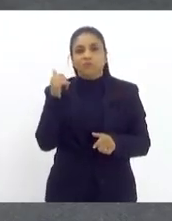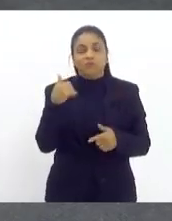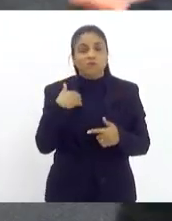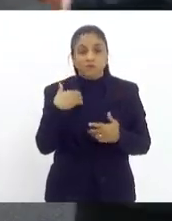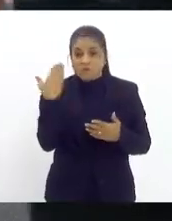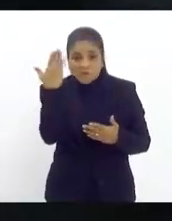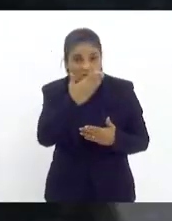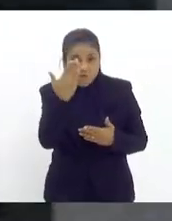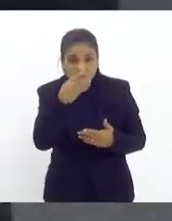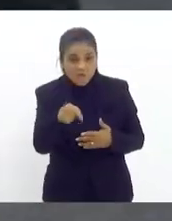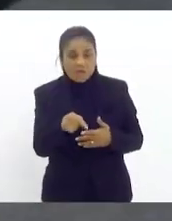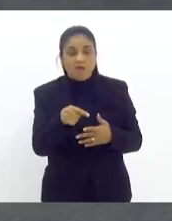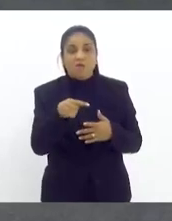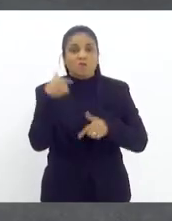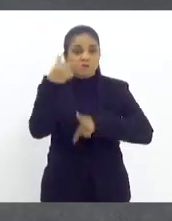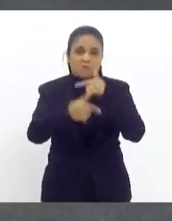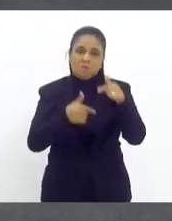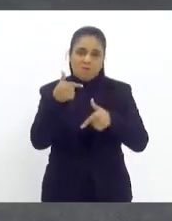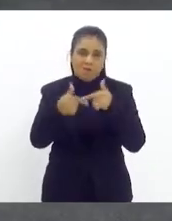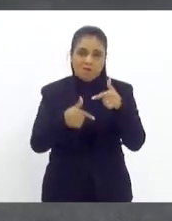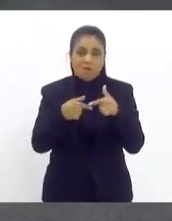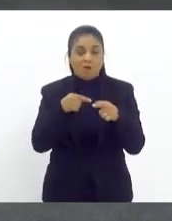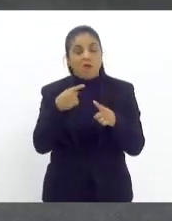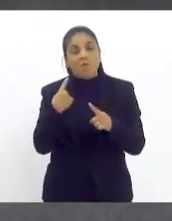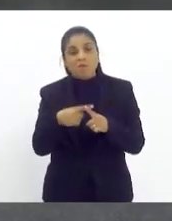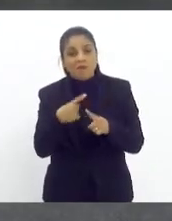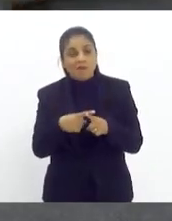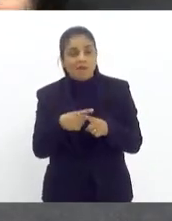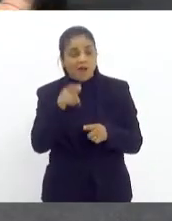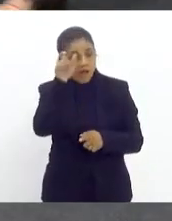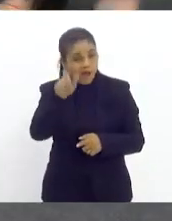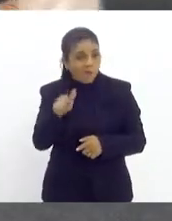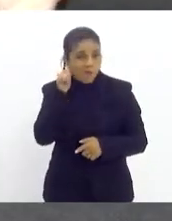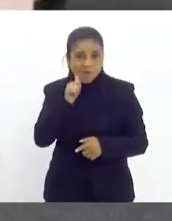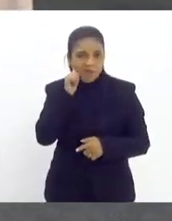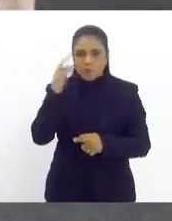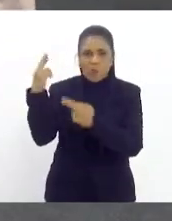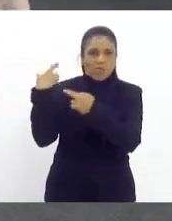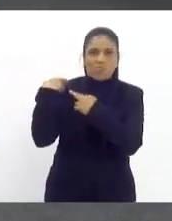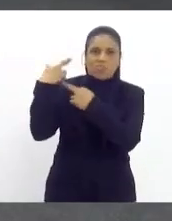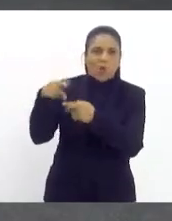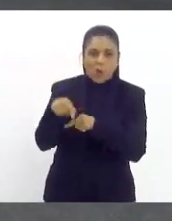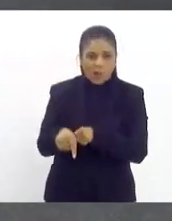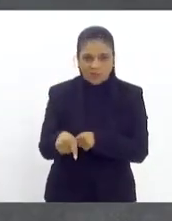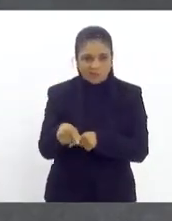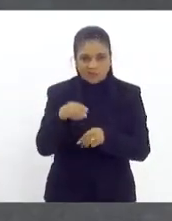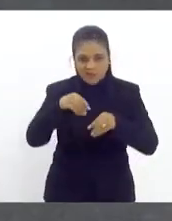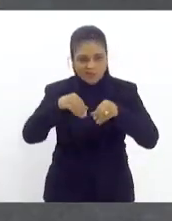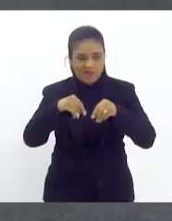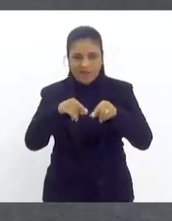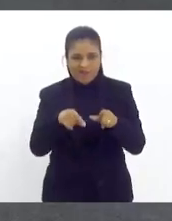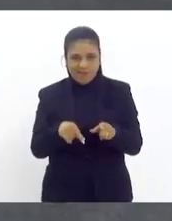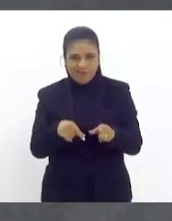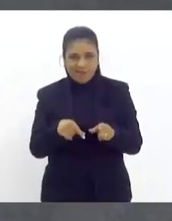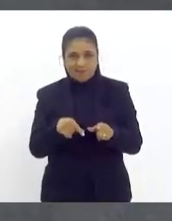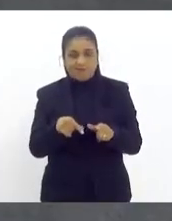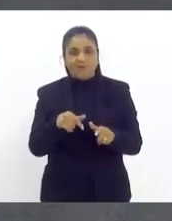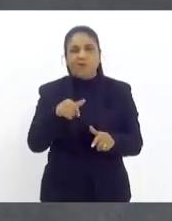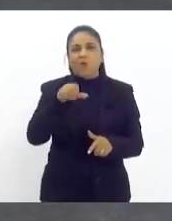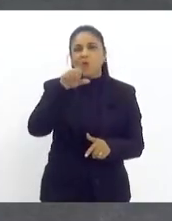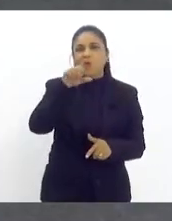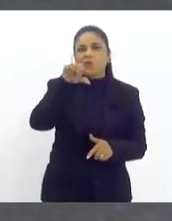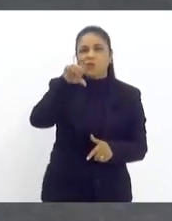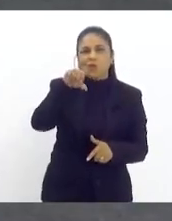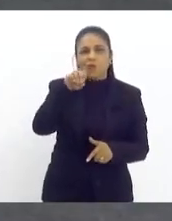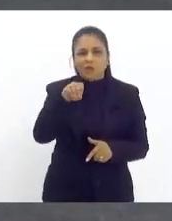essa mulher muitas vezes ser um presidente não é a proprietária da terra Então a gente tem fica aí de 90 de 80%